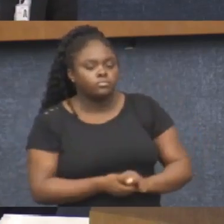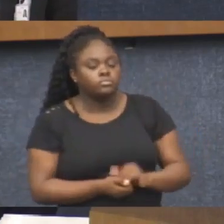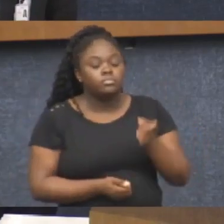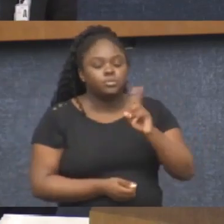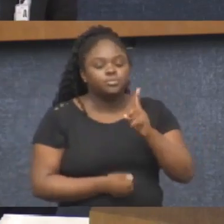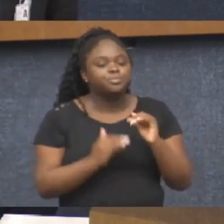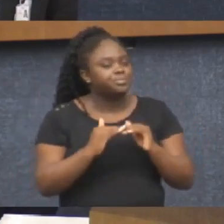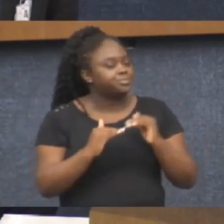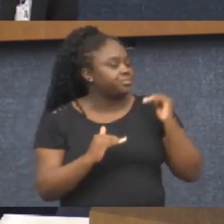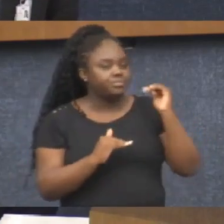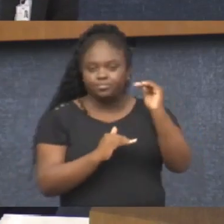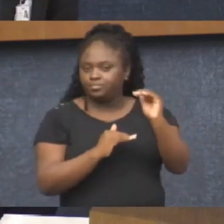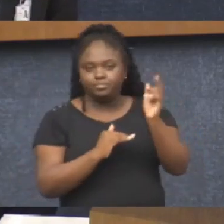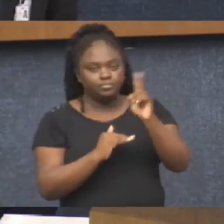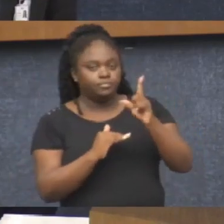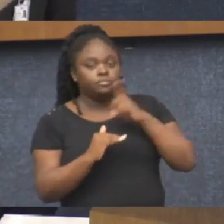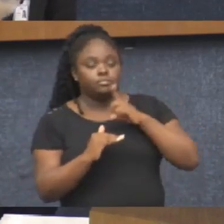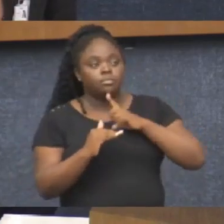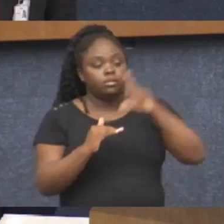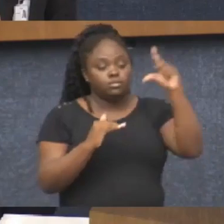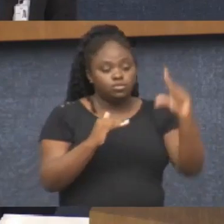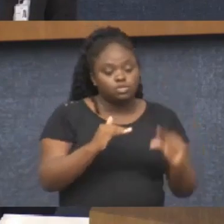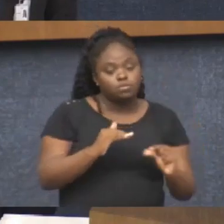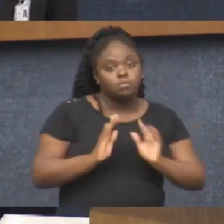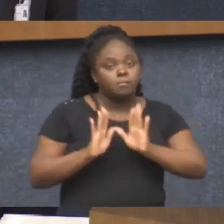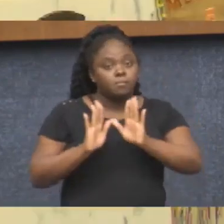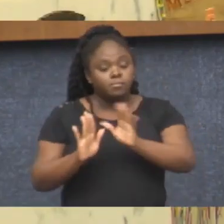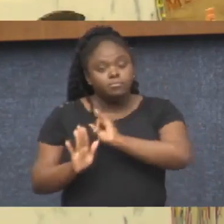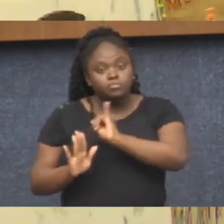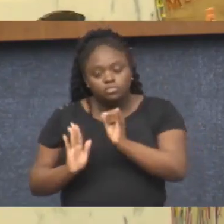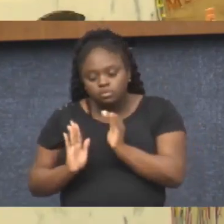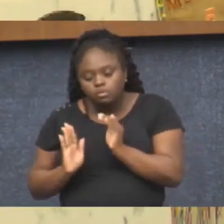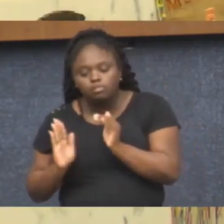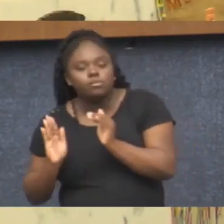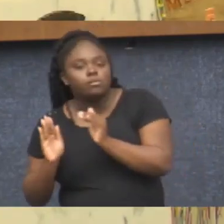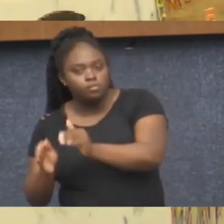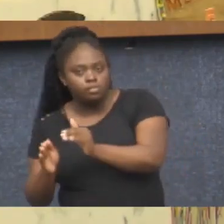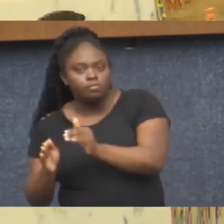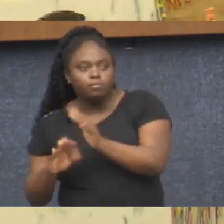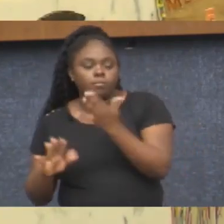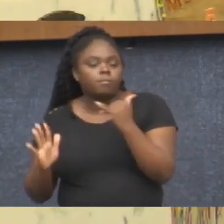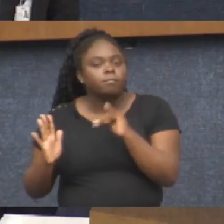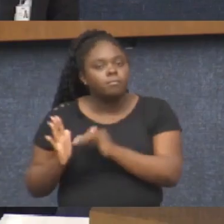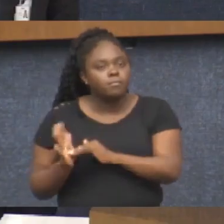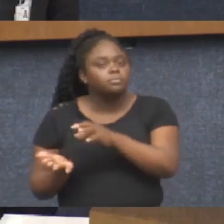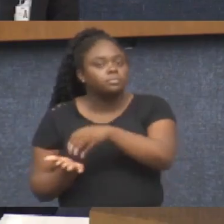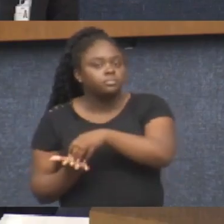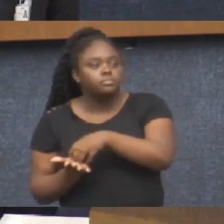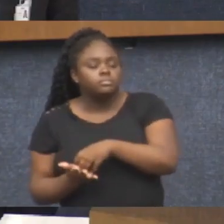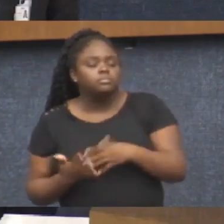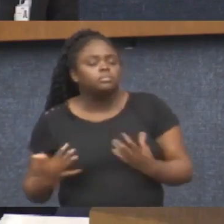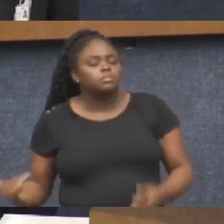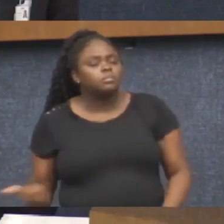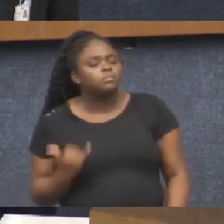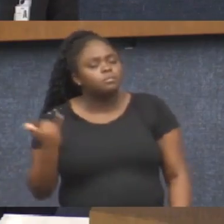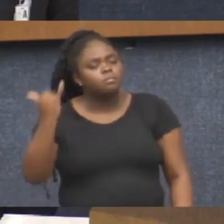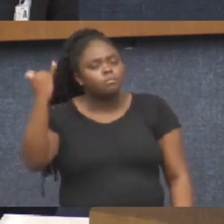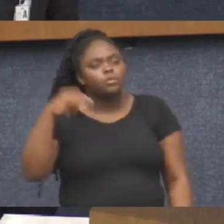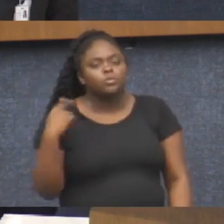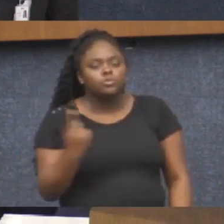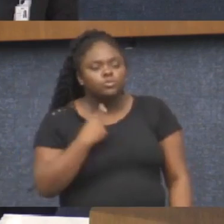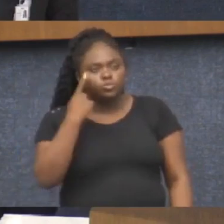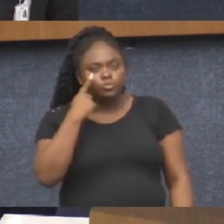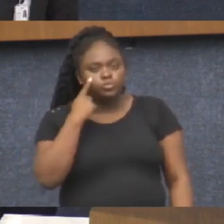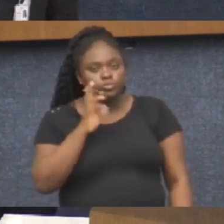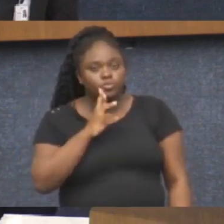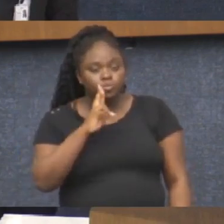esse aumento. Haverá uma redução, mas se eu concentrasse toda a rede. Pessoal, muito importante para toda vez que a gente olhar